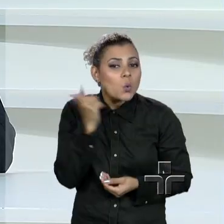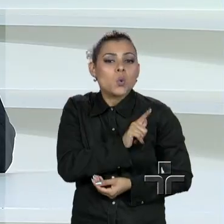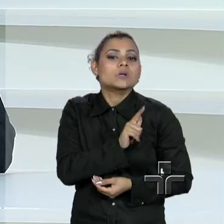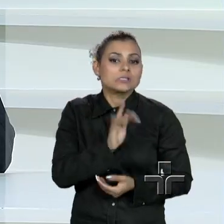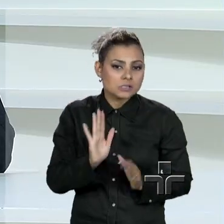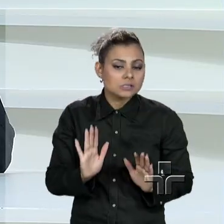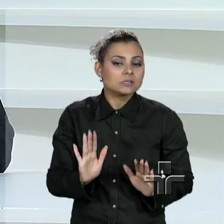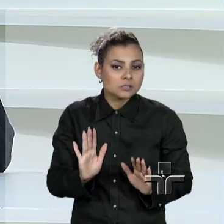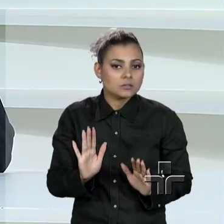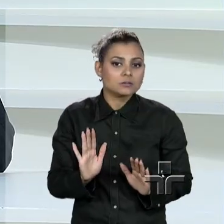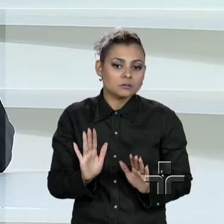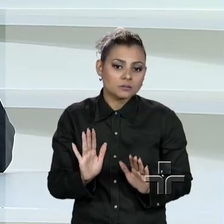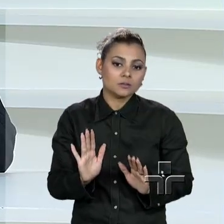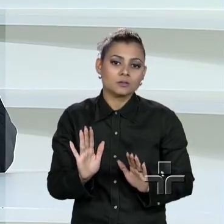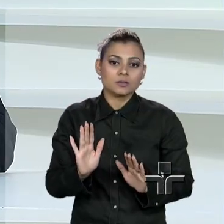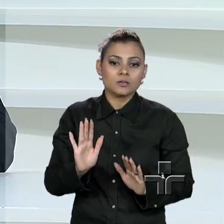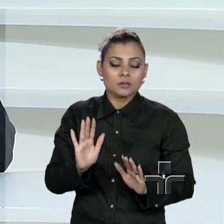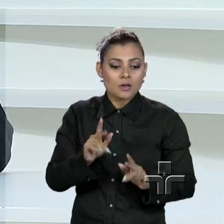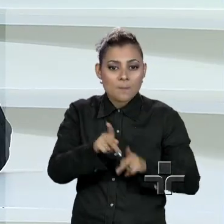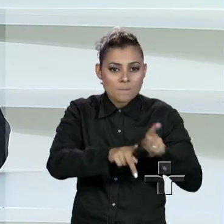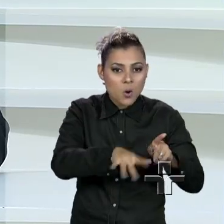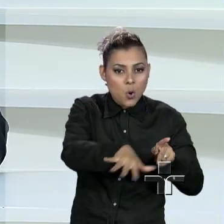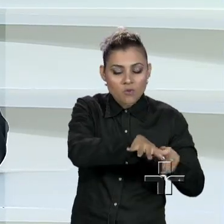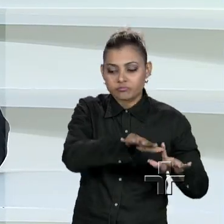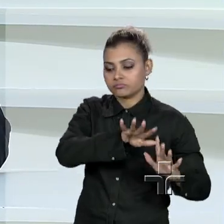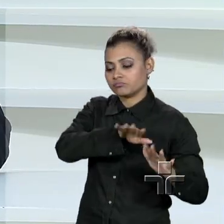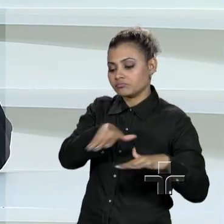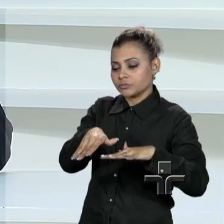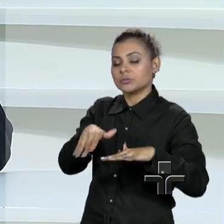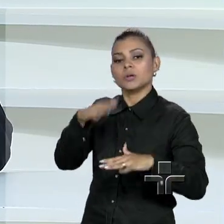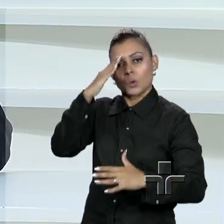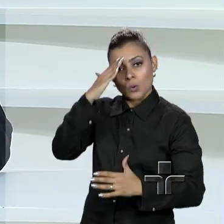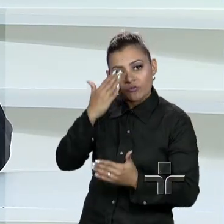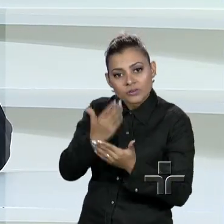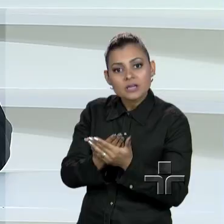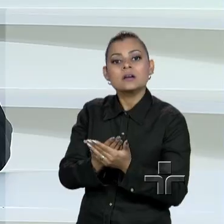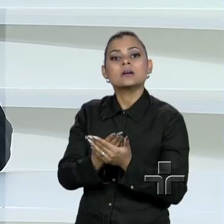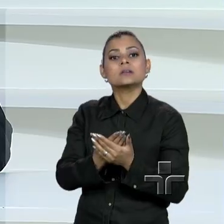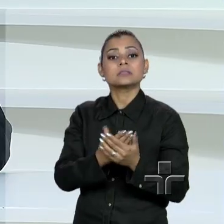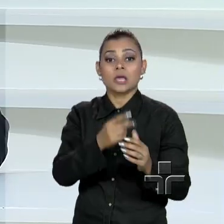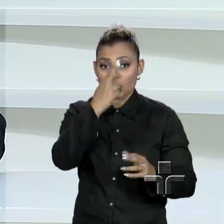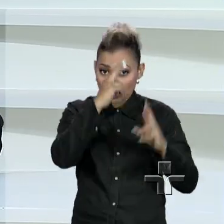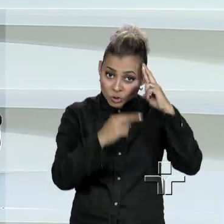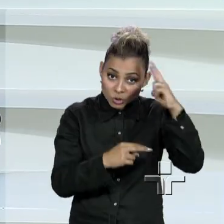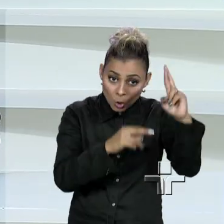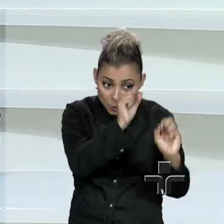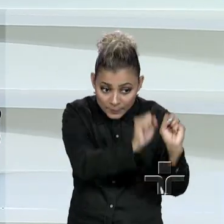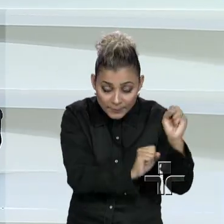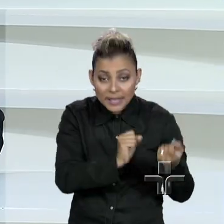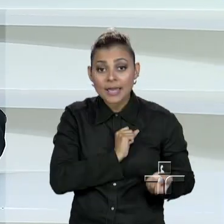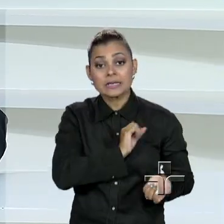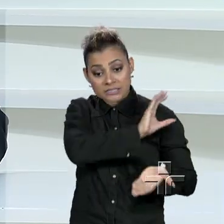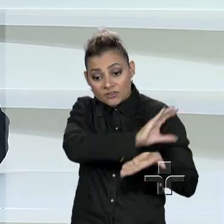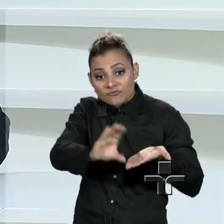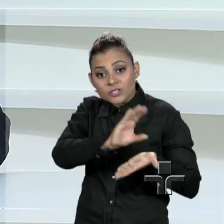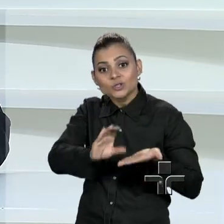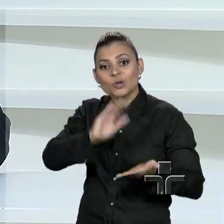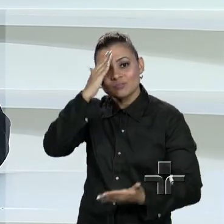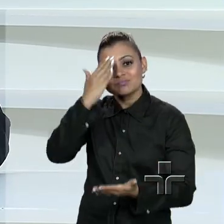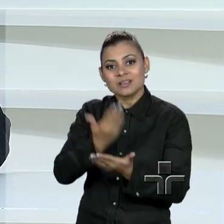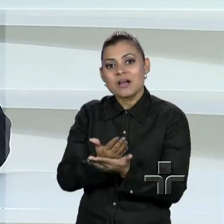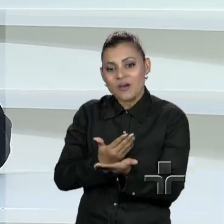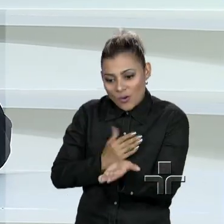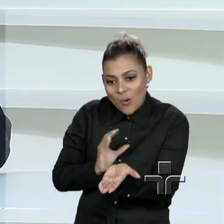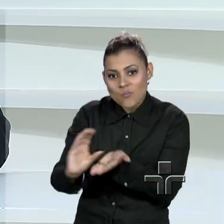produzir confiança nos empresários, nos investidores, eles vão começar